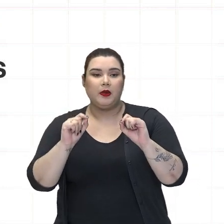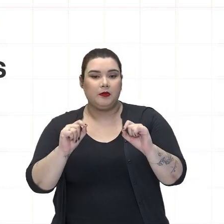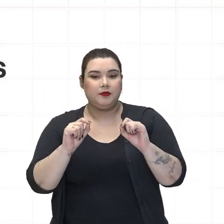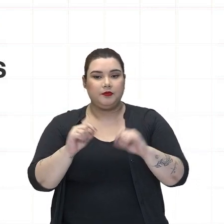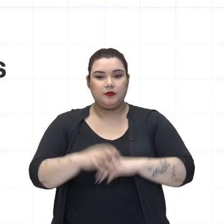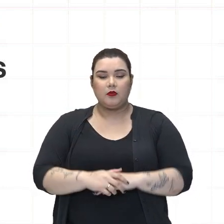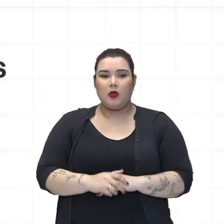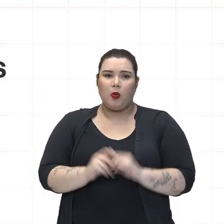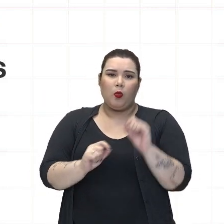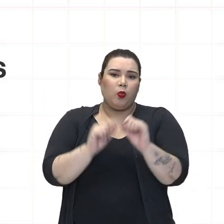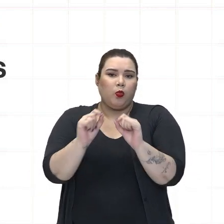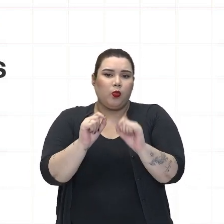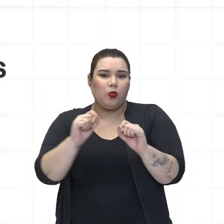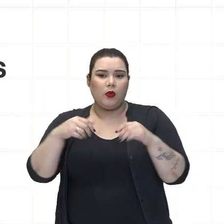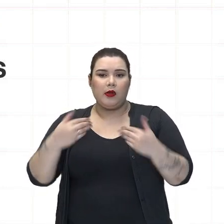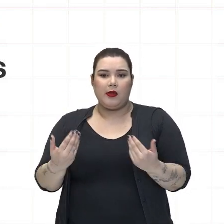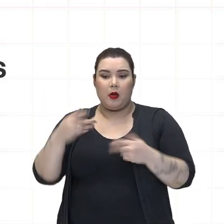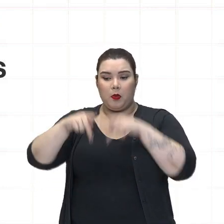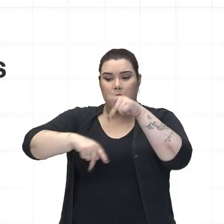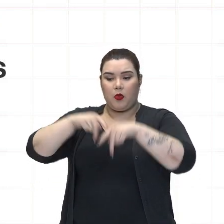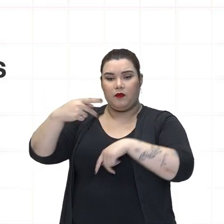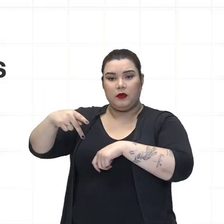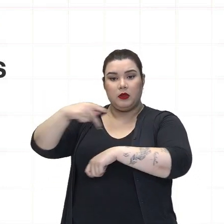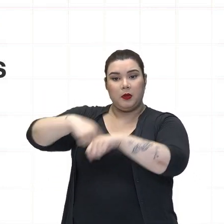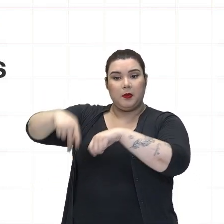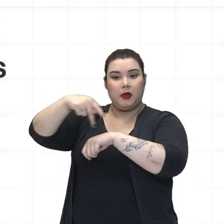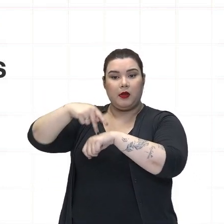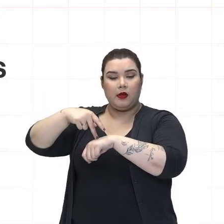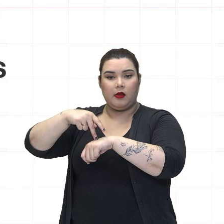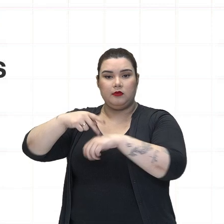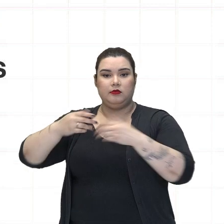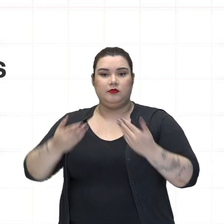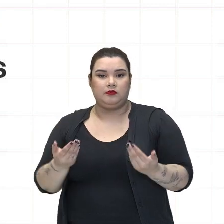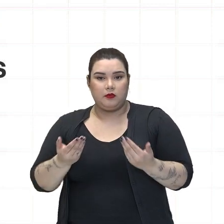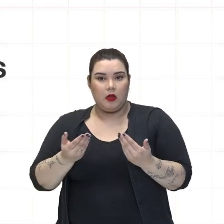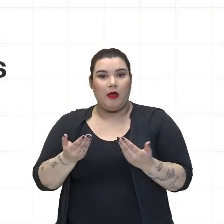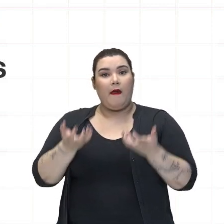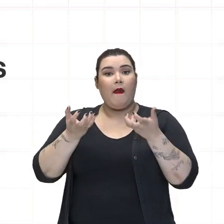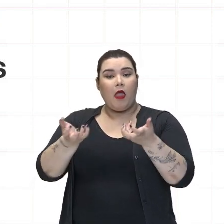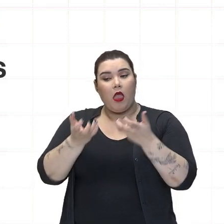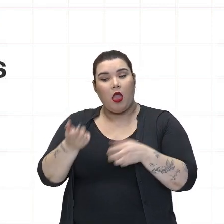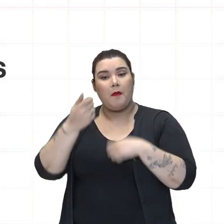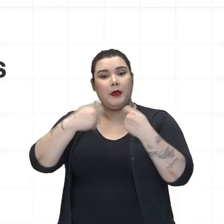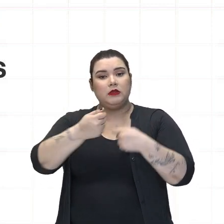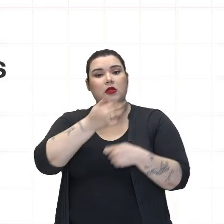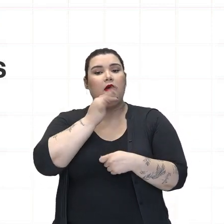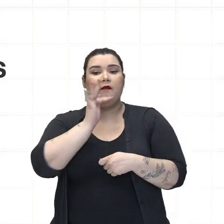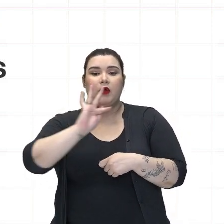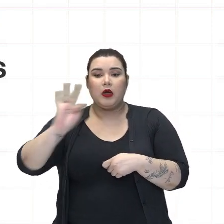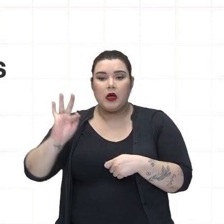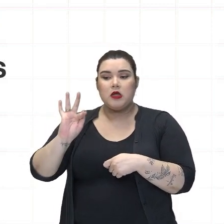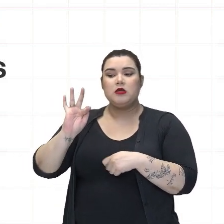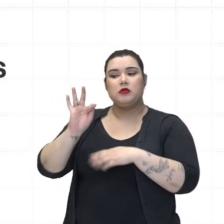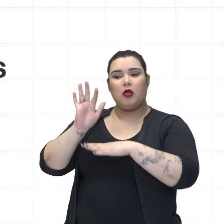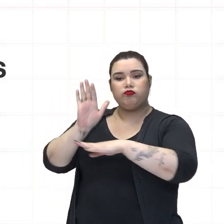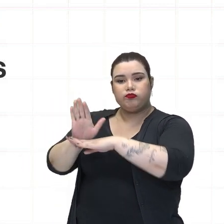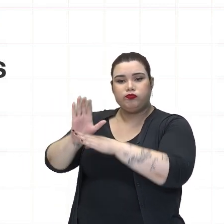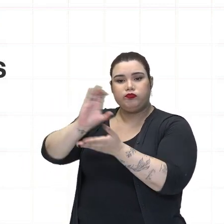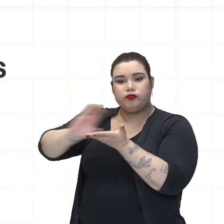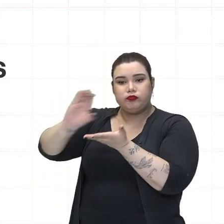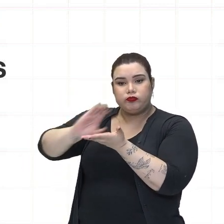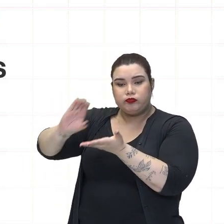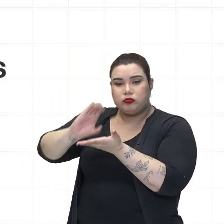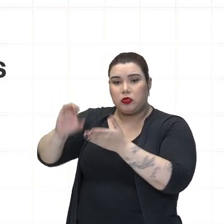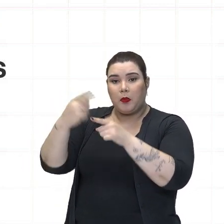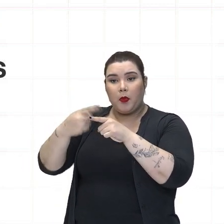O que o povo da Guiana Francesa quer? Quer que a França invista mais ali na área da Guiana Francesa, né? Já que é uma área que é controlada